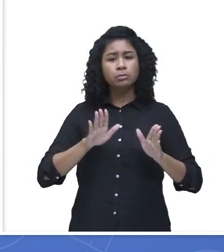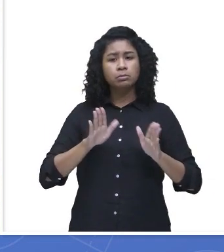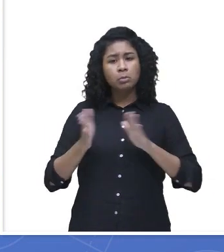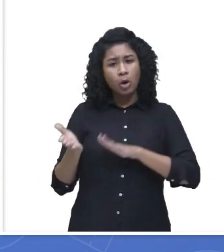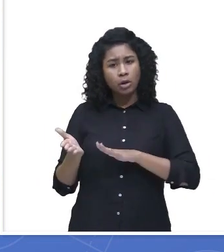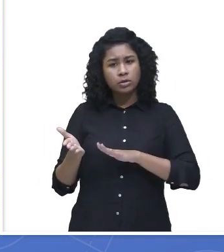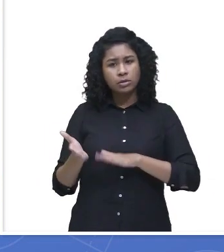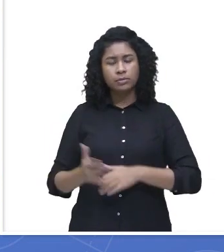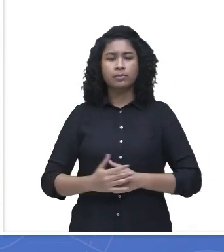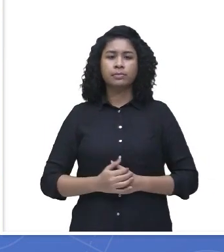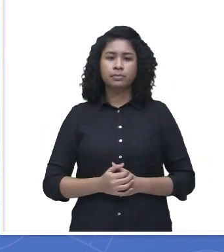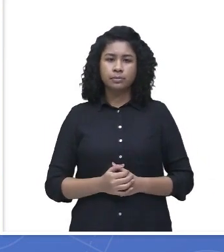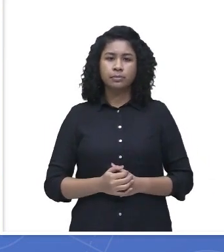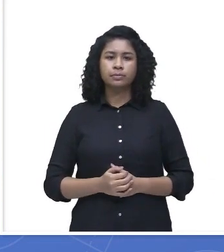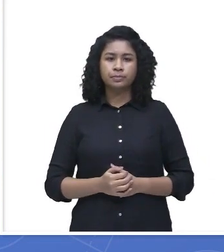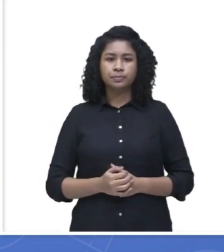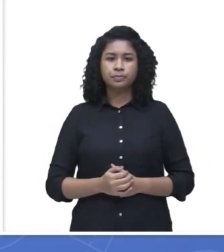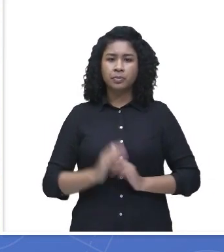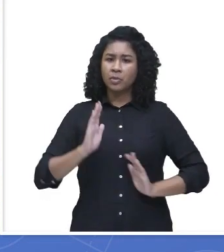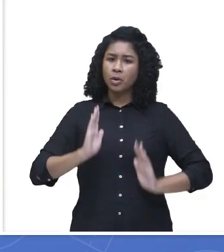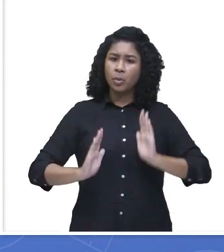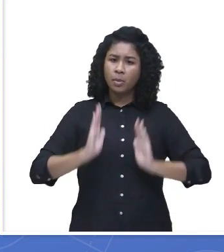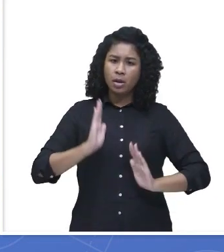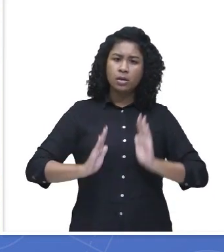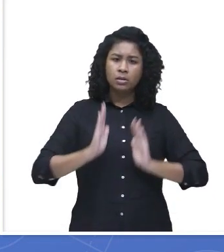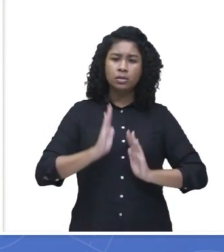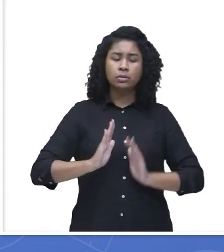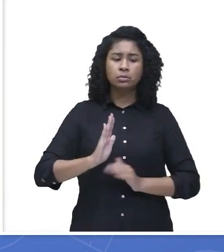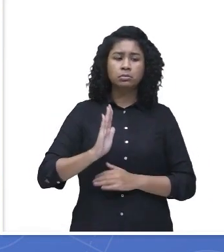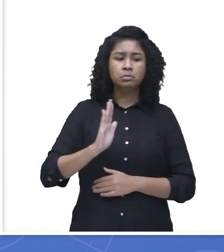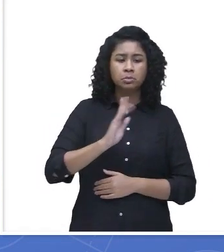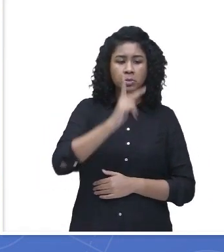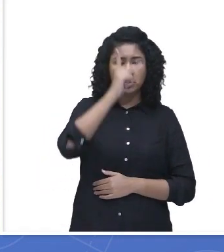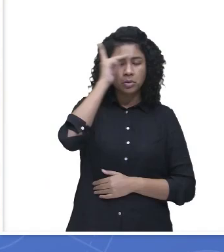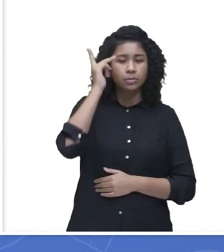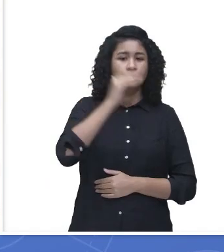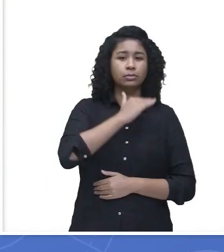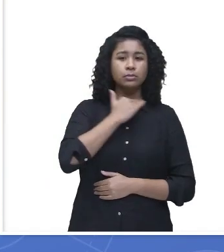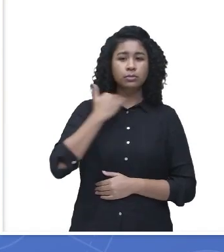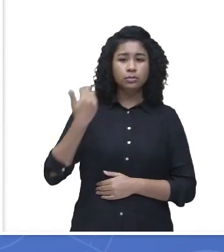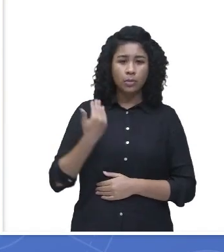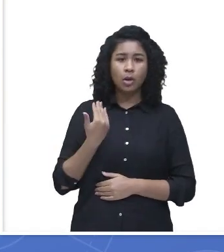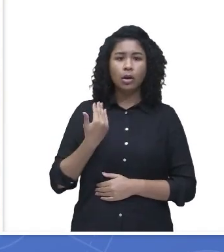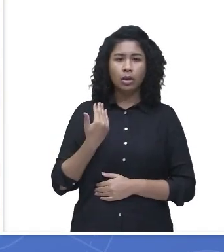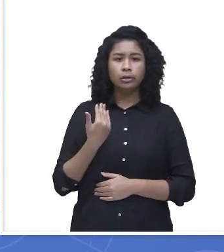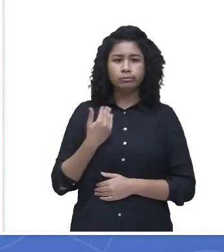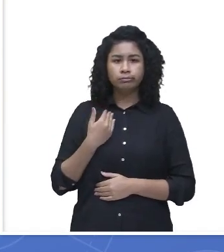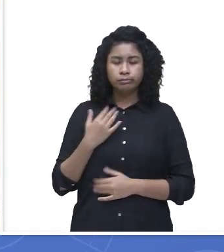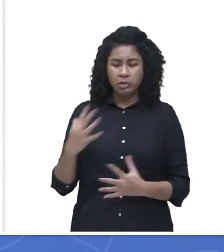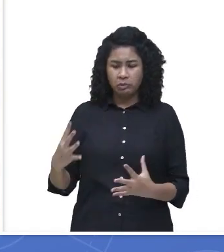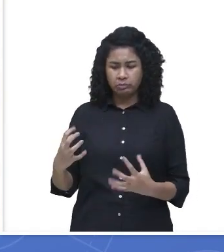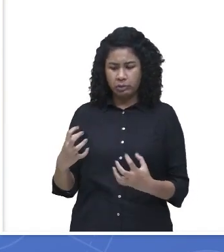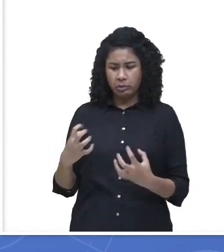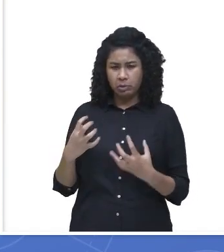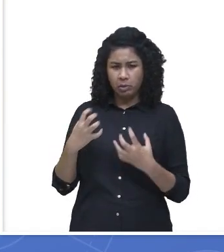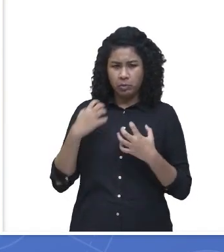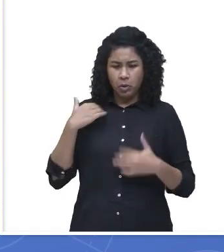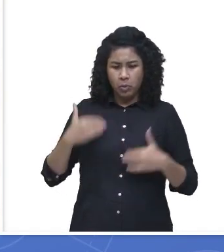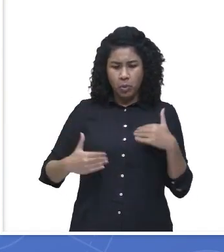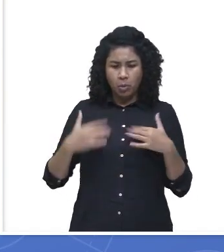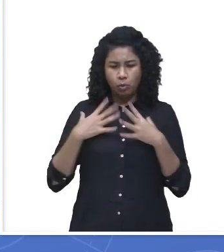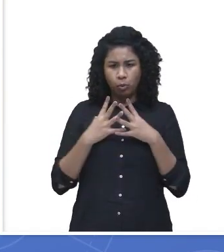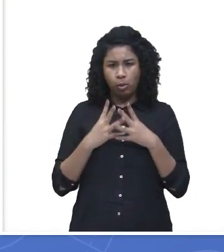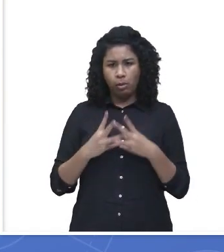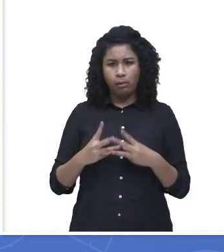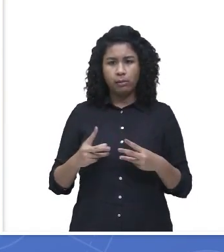morte, meu lírico, fala aí o momento em que a vida acaba, né? E o verme irá consumir, decompor. Então a